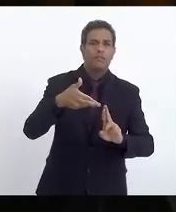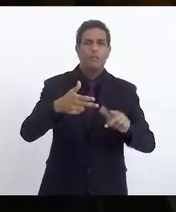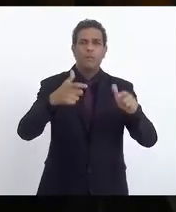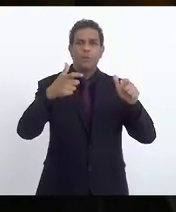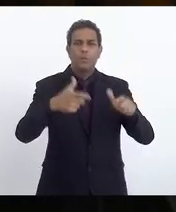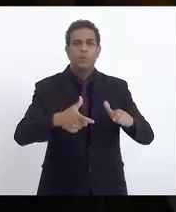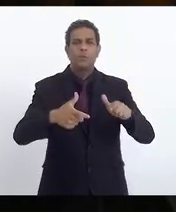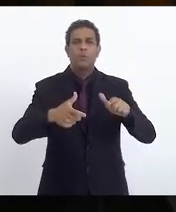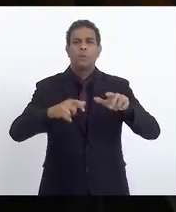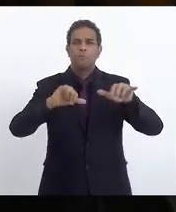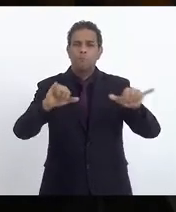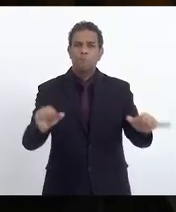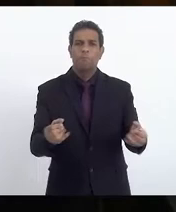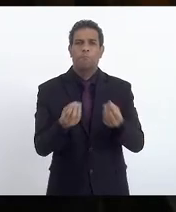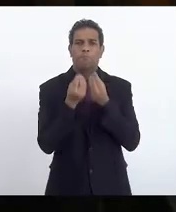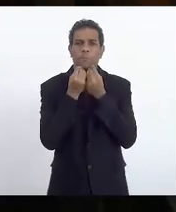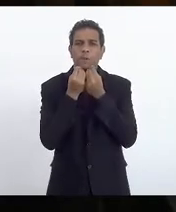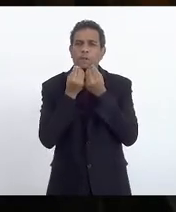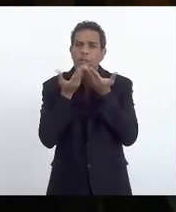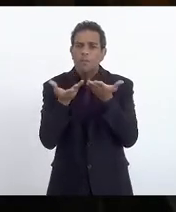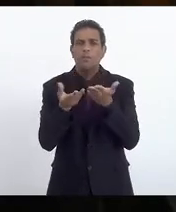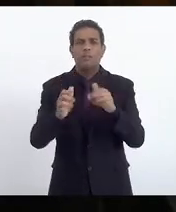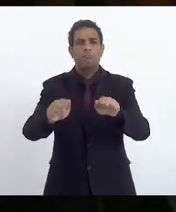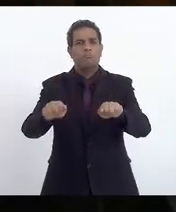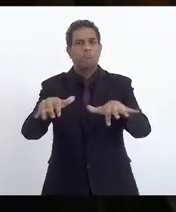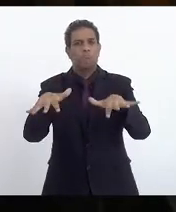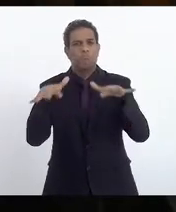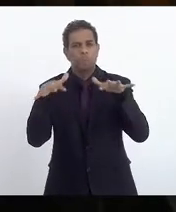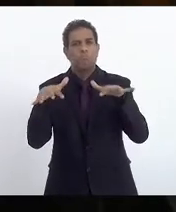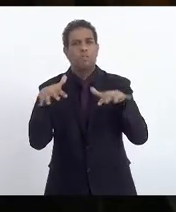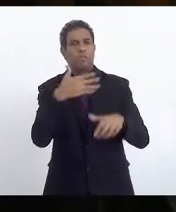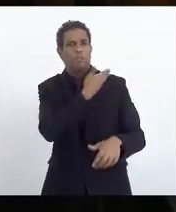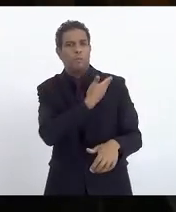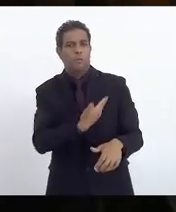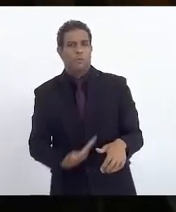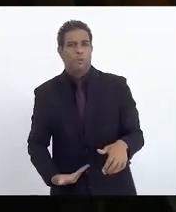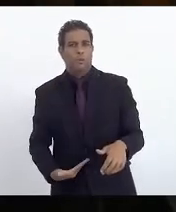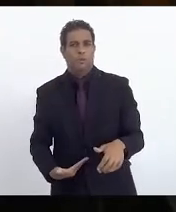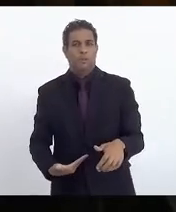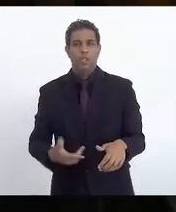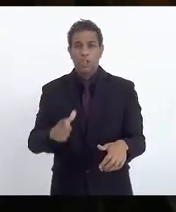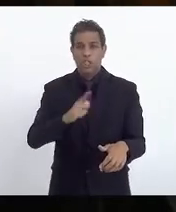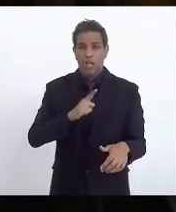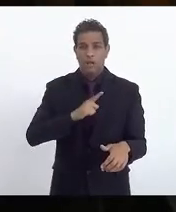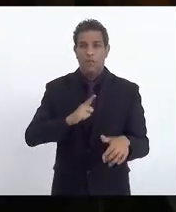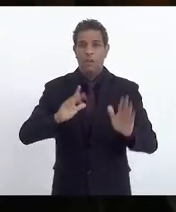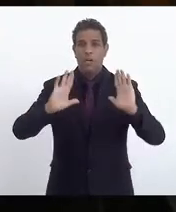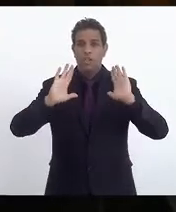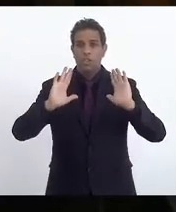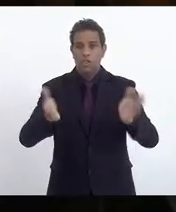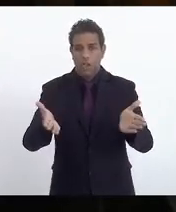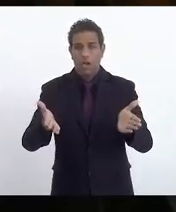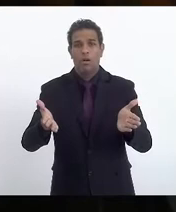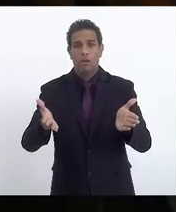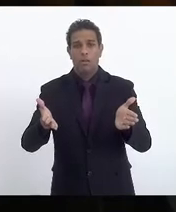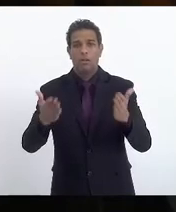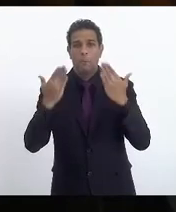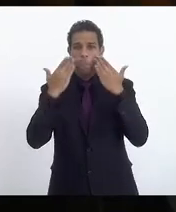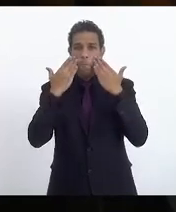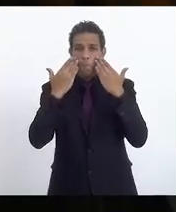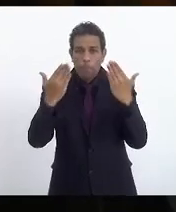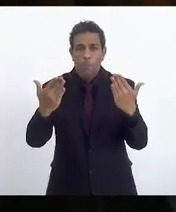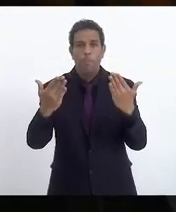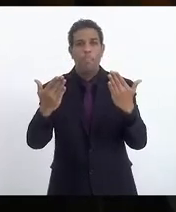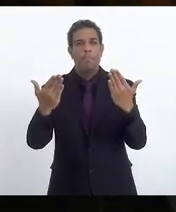e a importantíssima audiência pública que tivemos agora pouco da frente